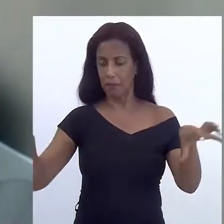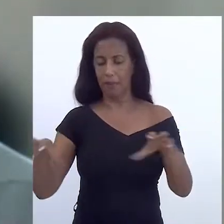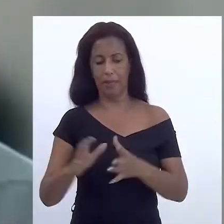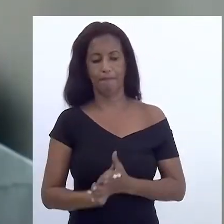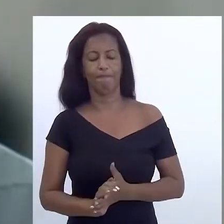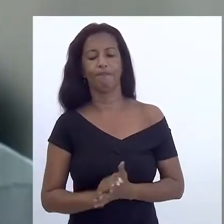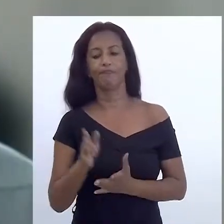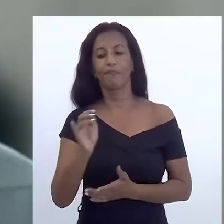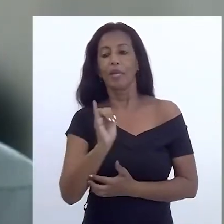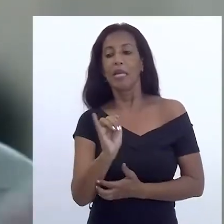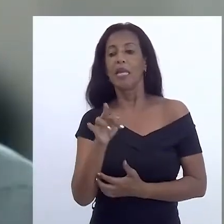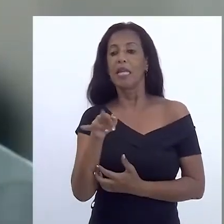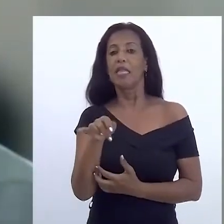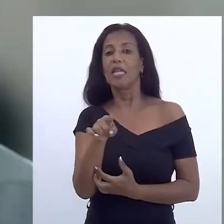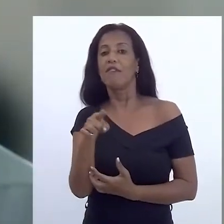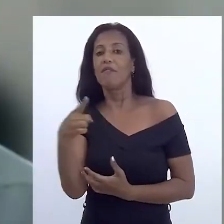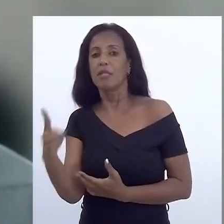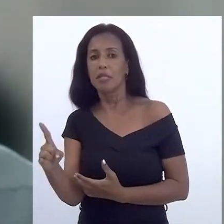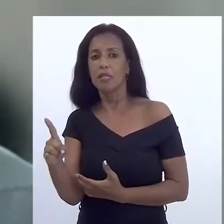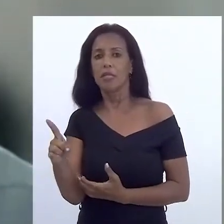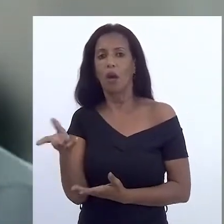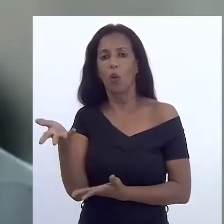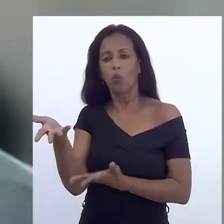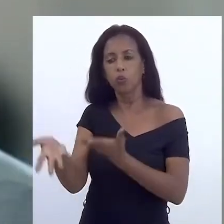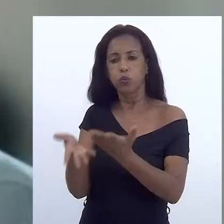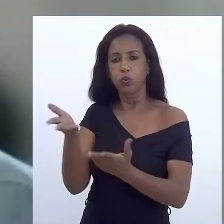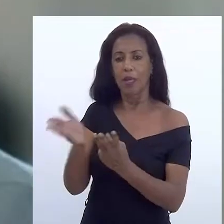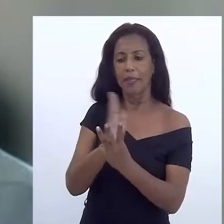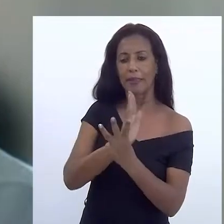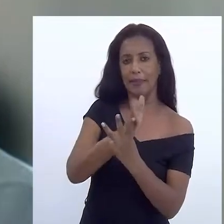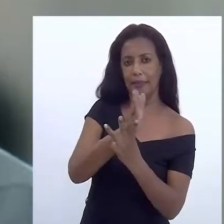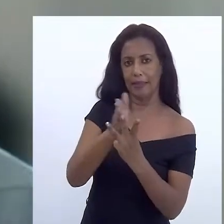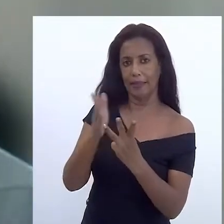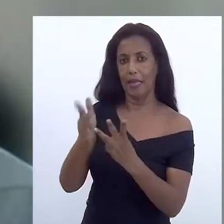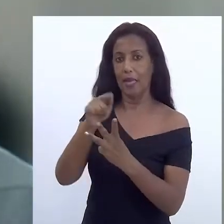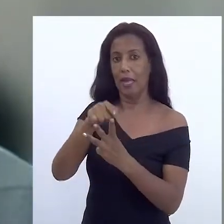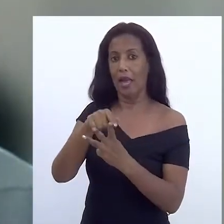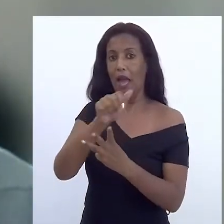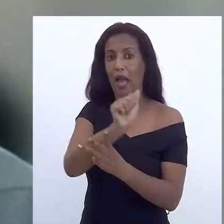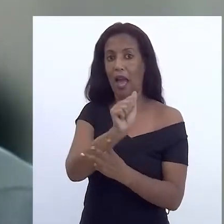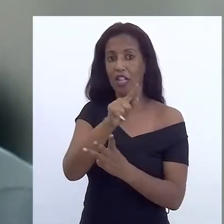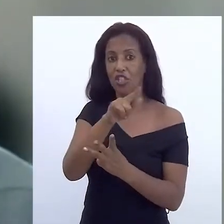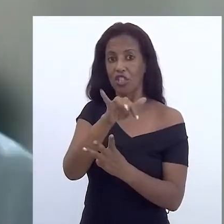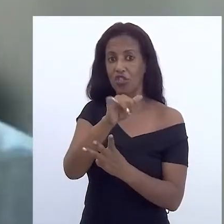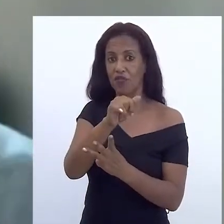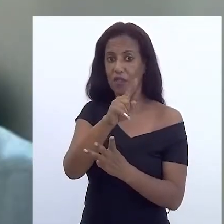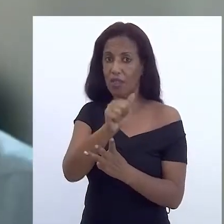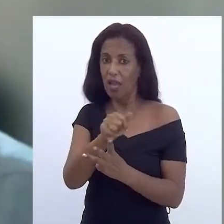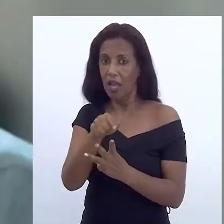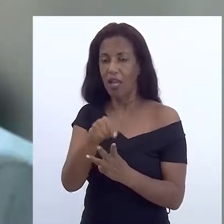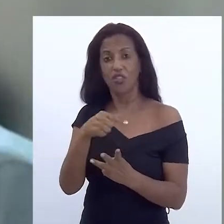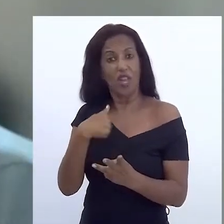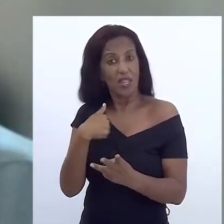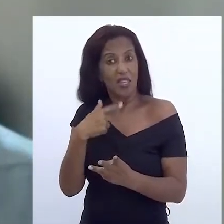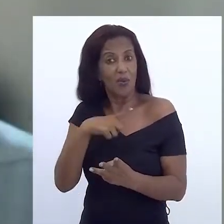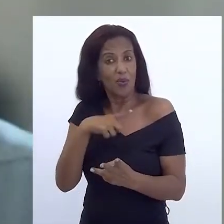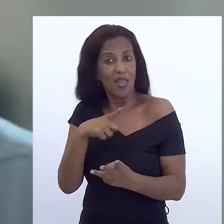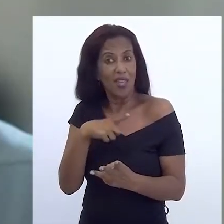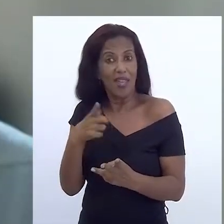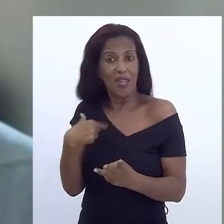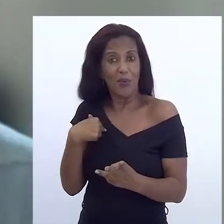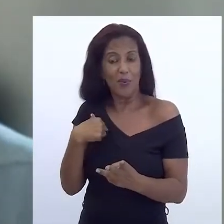intervenção assistida por animais, subdividindo em 3 linhas. Atividade assistida por animal, é essa que eu tenho. Eu crio um